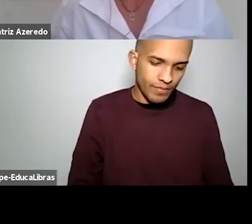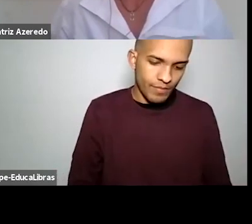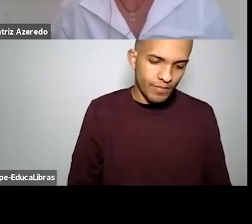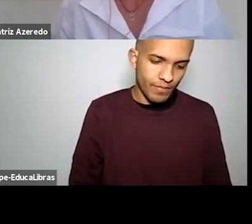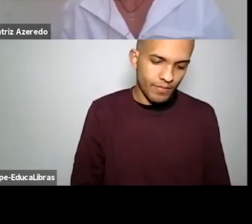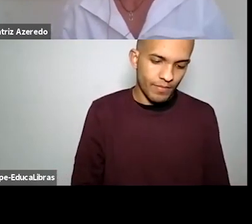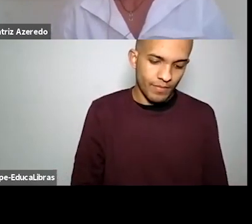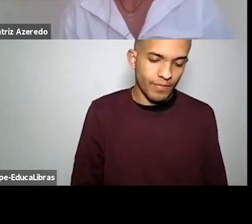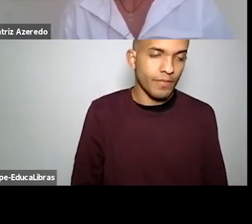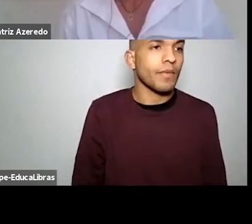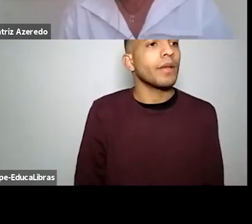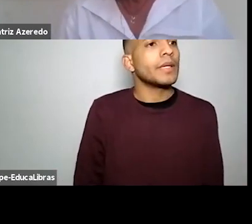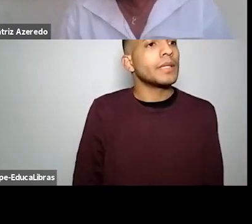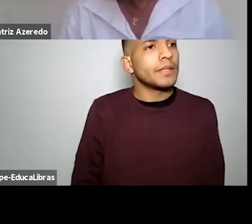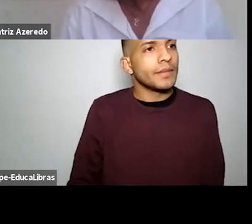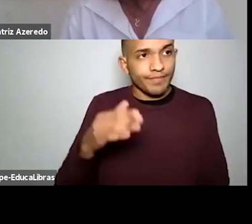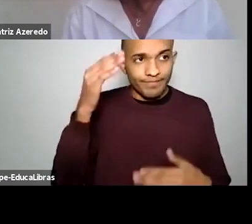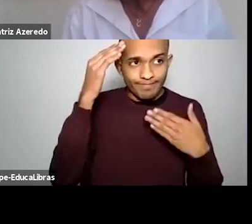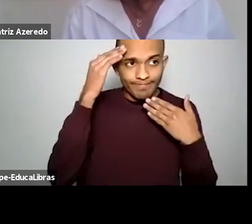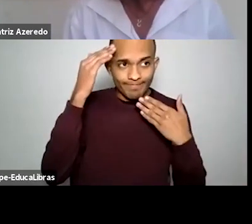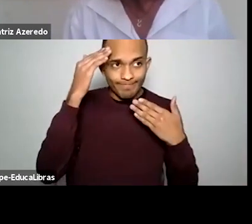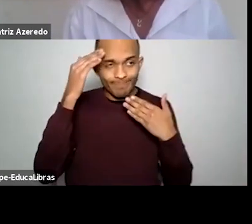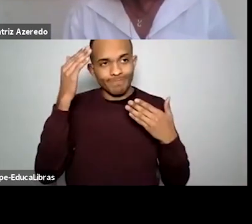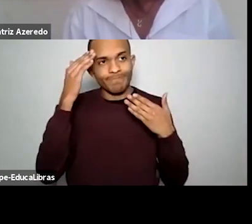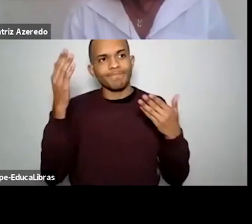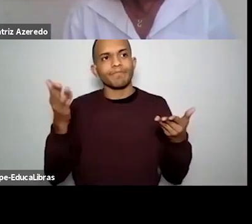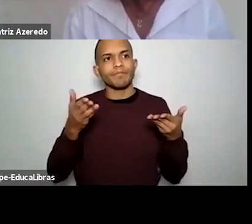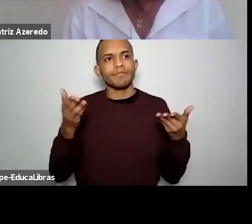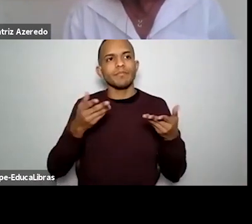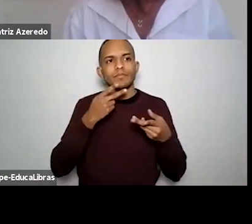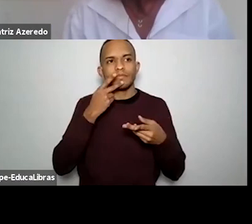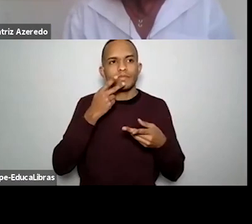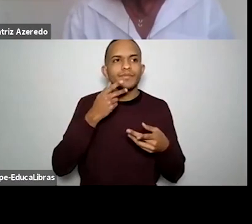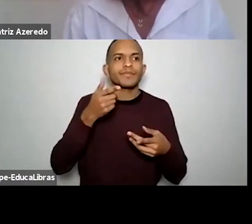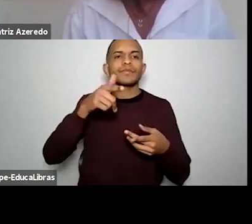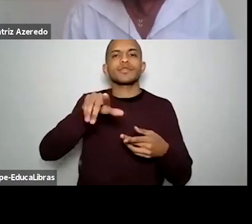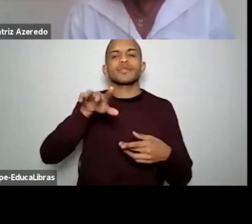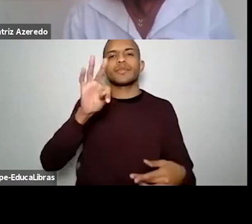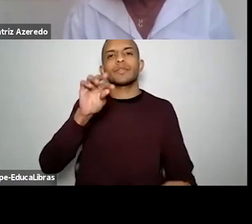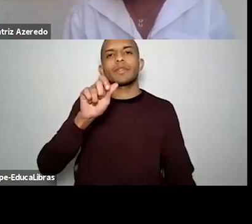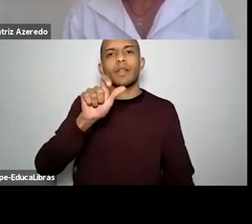meu agradecimento e passo a palavra de volta para a Thalita,